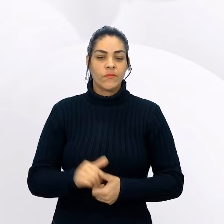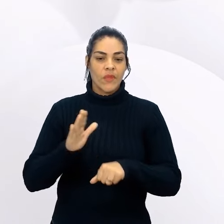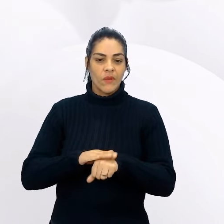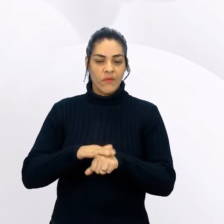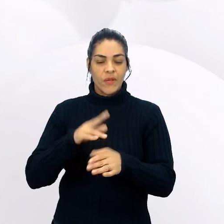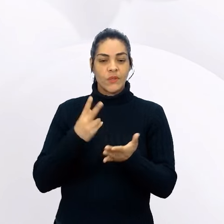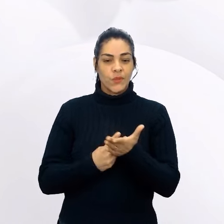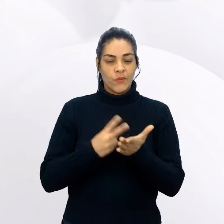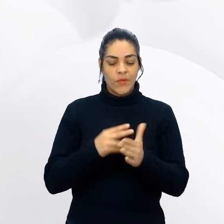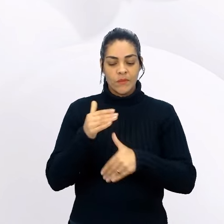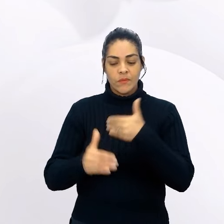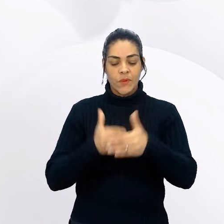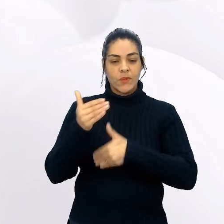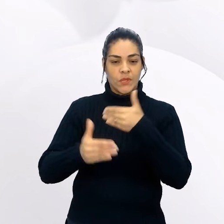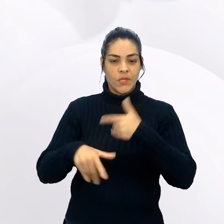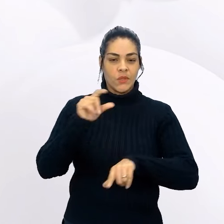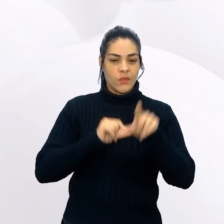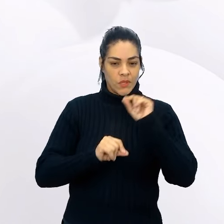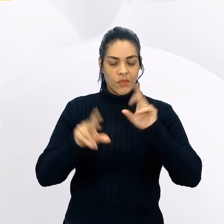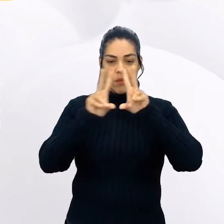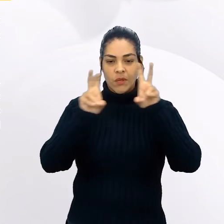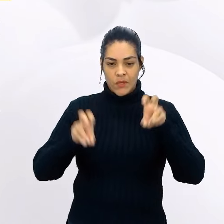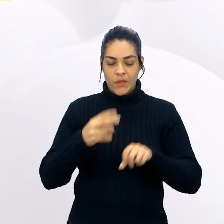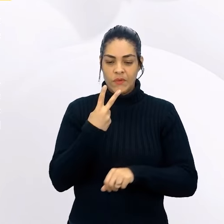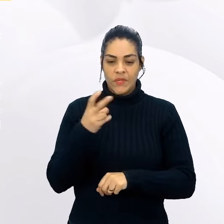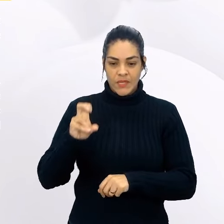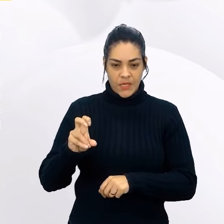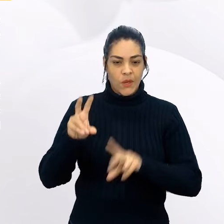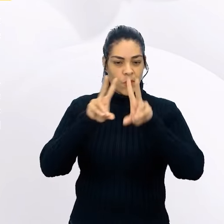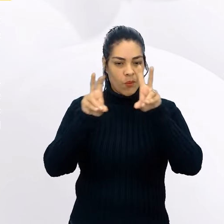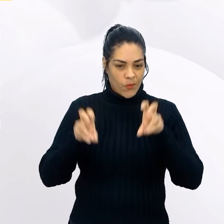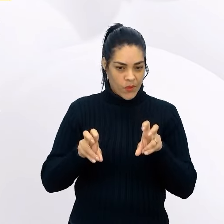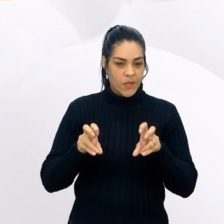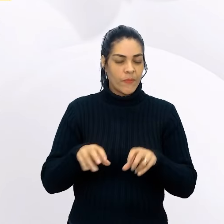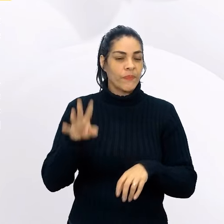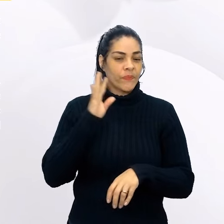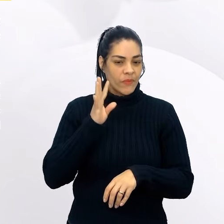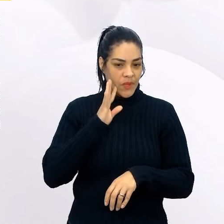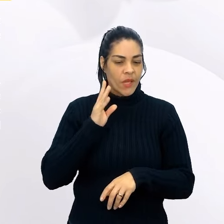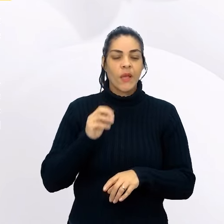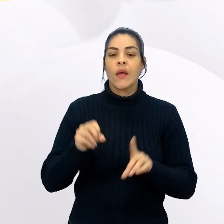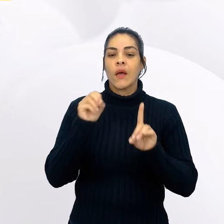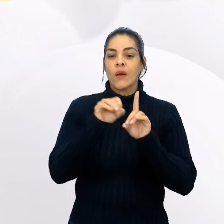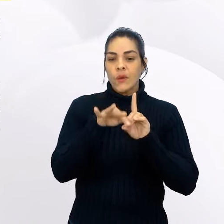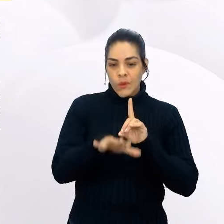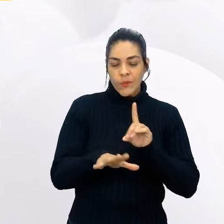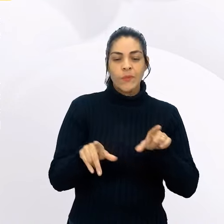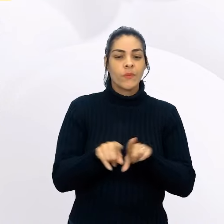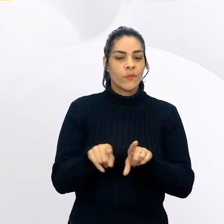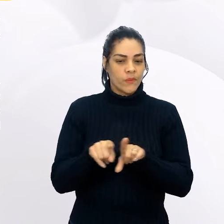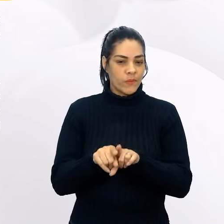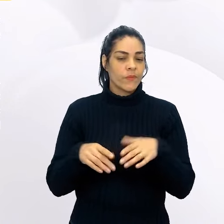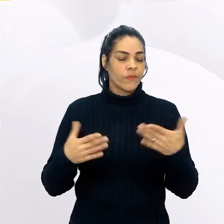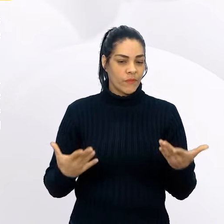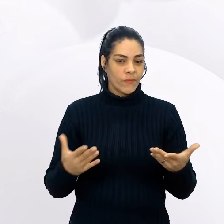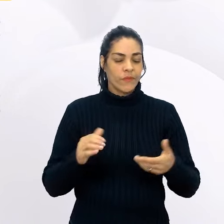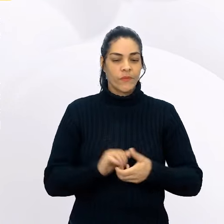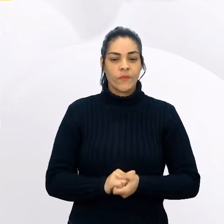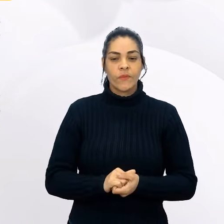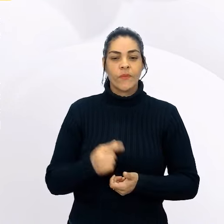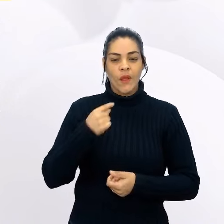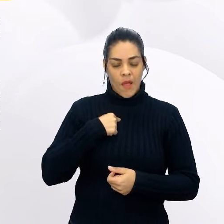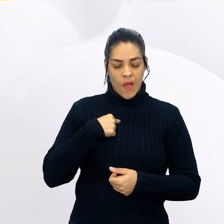mesmo processo, escolhe o tema, né? São 25 temas. Isso que é muito legal do programa também, né? Porque agora a gente não vai ser por área.